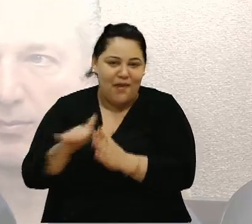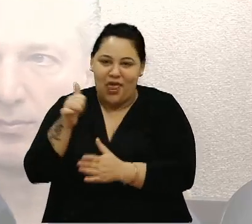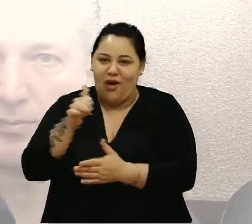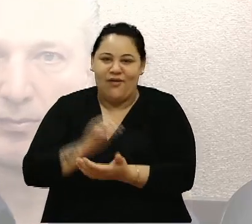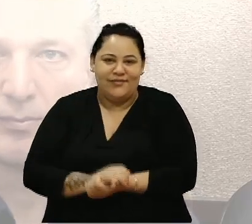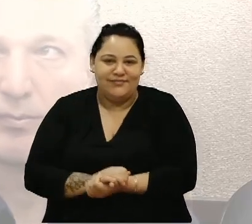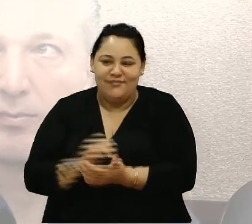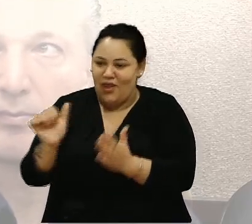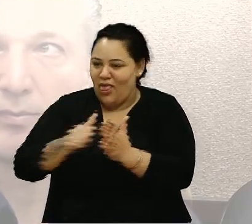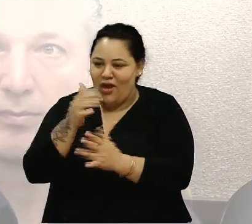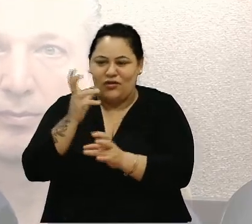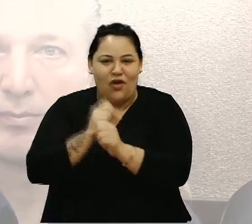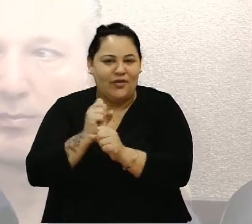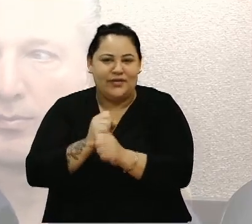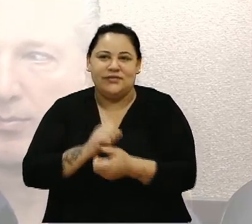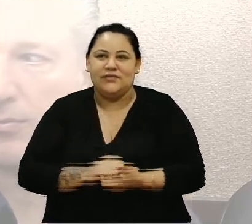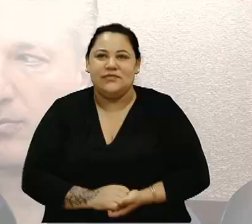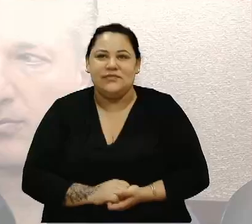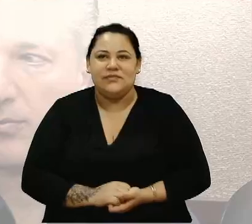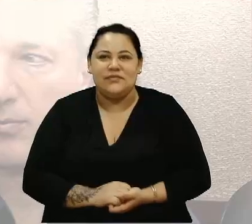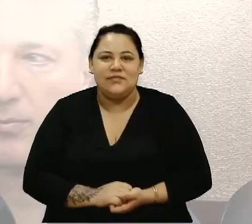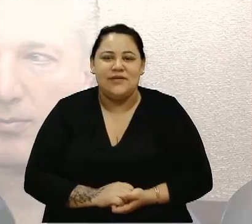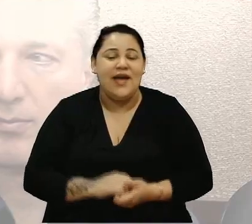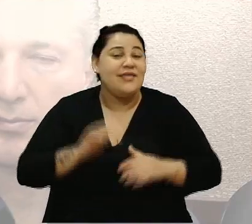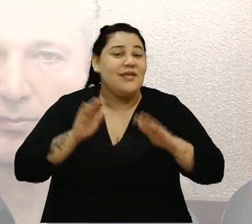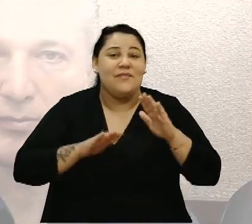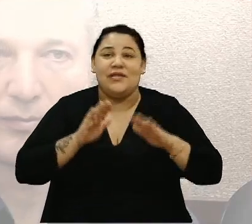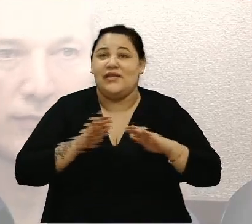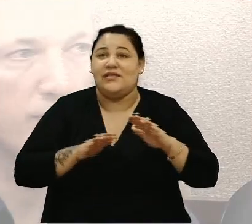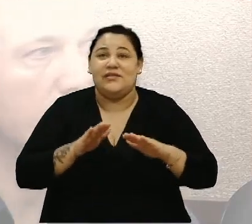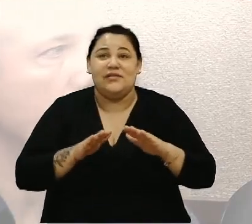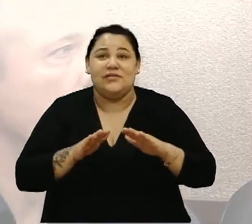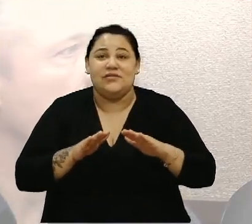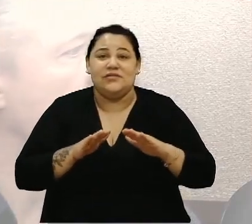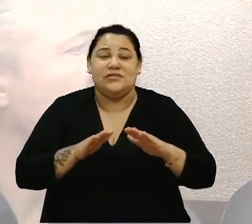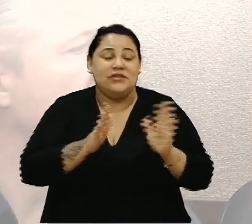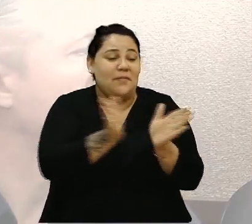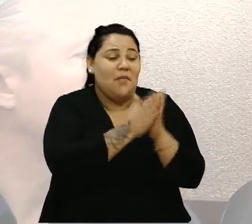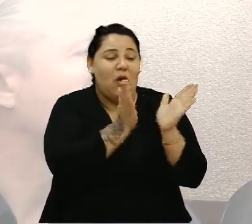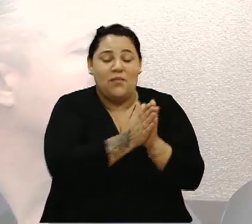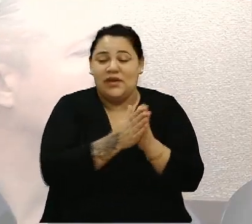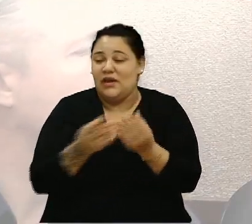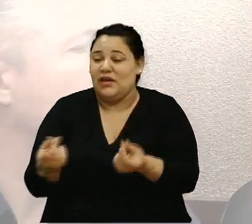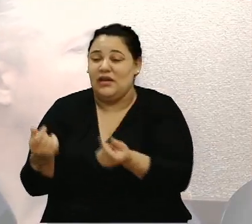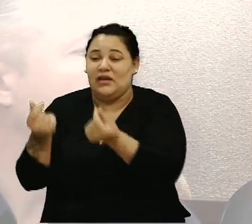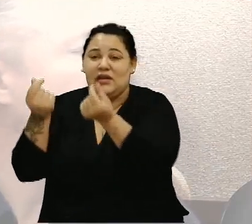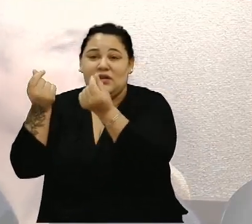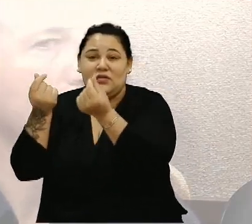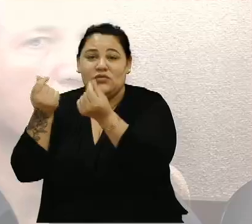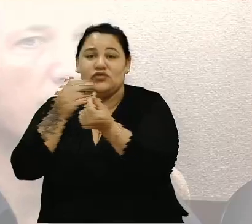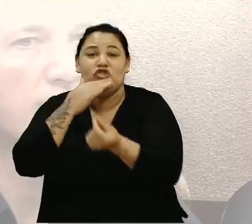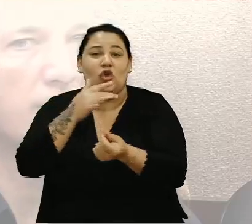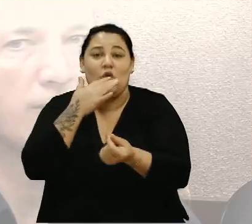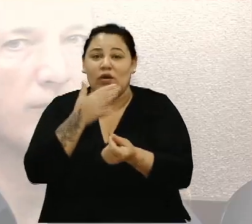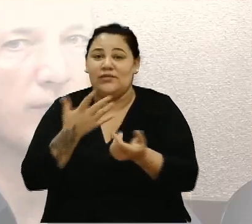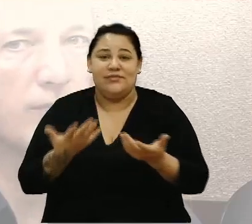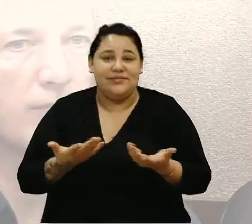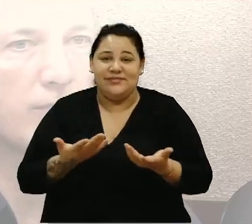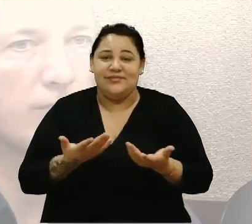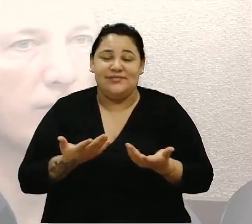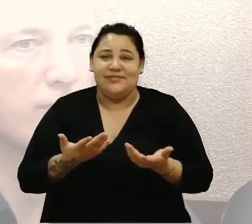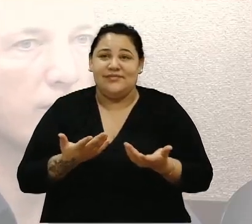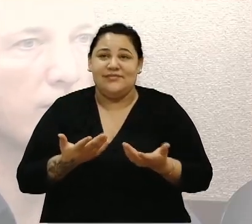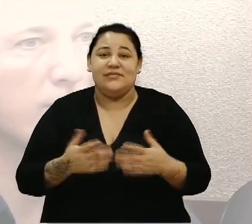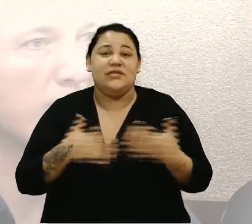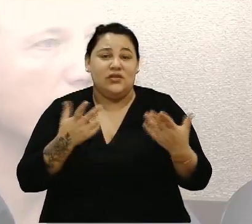melhores notas, melhor dizendo. Independente, senhora presidente, de ser rico, de ser pobre, de cor, de raça. Então é